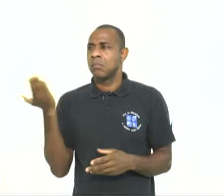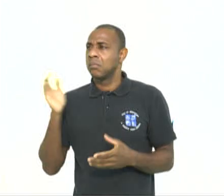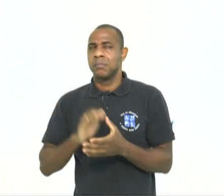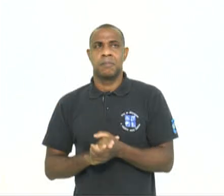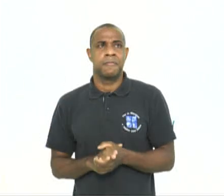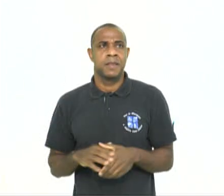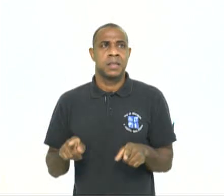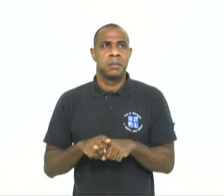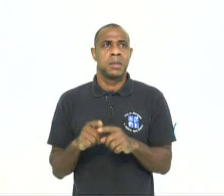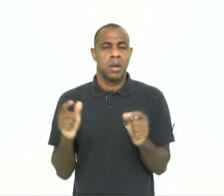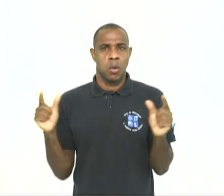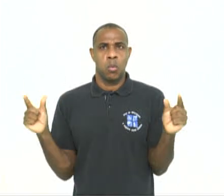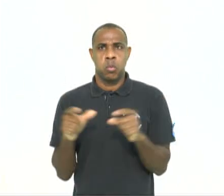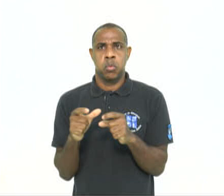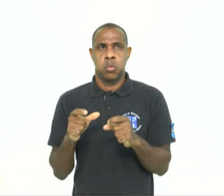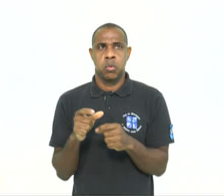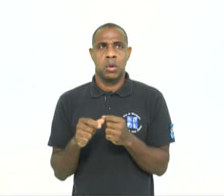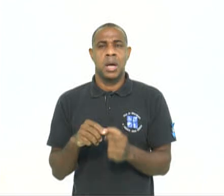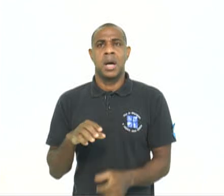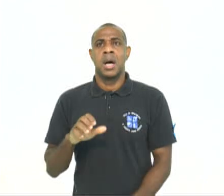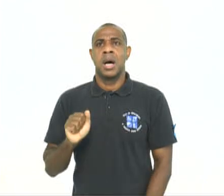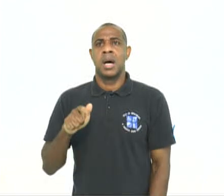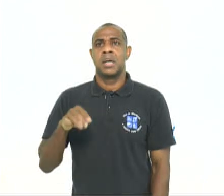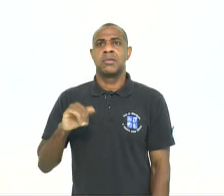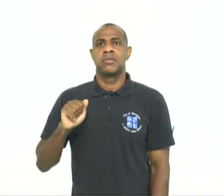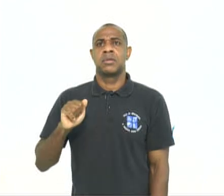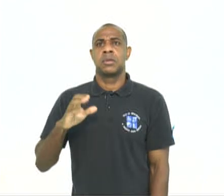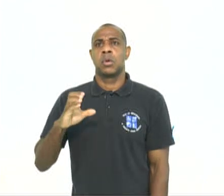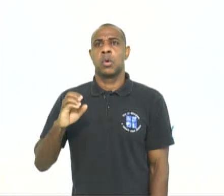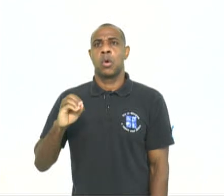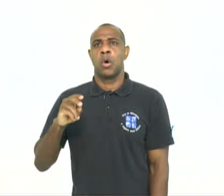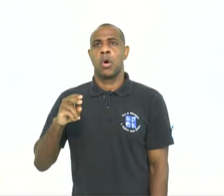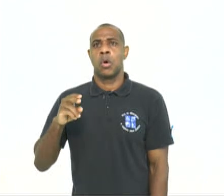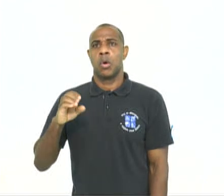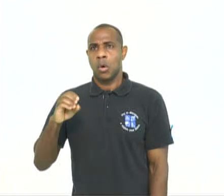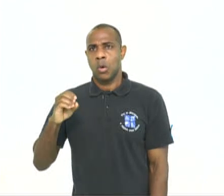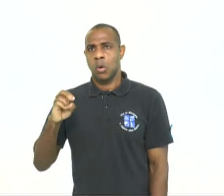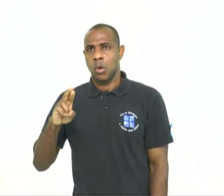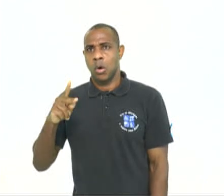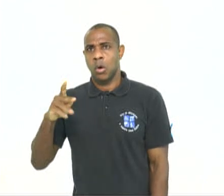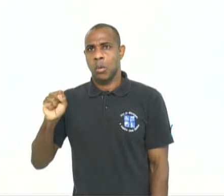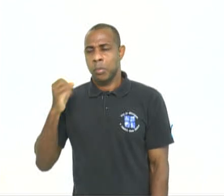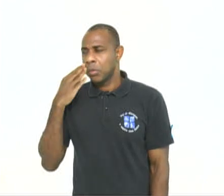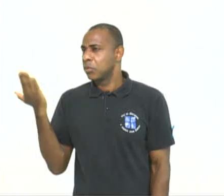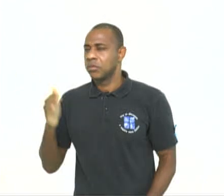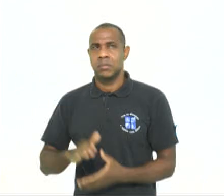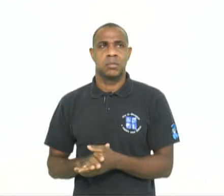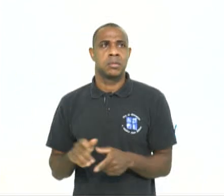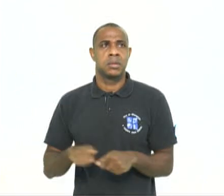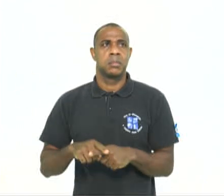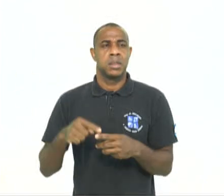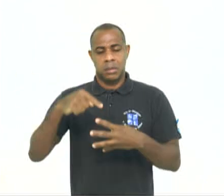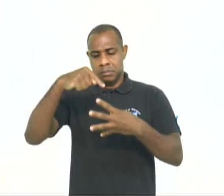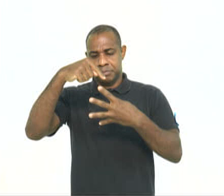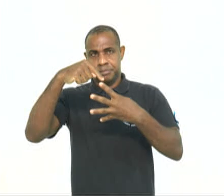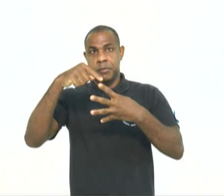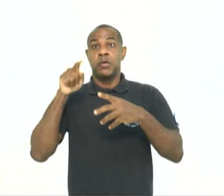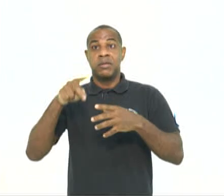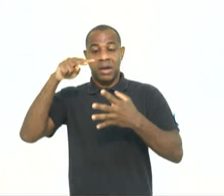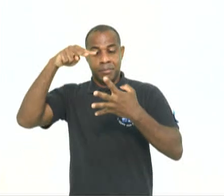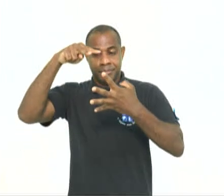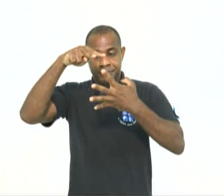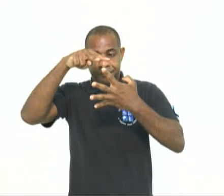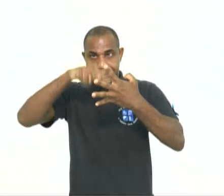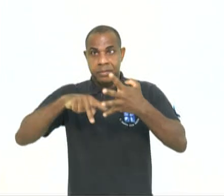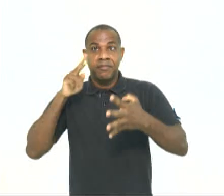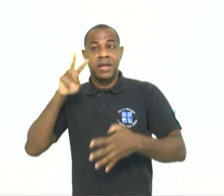de anticorpos específicos contra antígenos invasores. Aumento dos processos infecciosos e alérgicos pela diminuição da